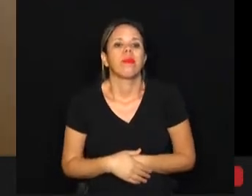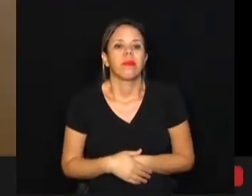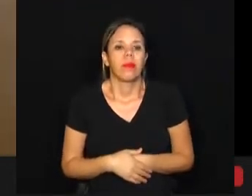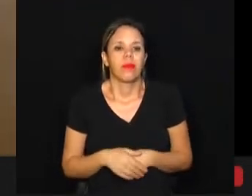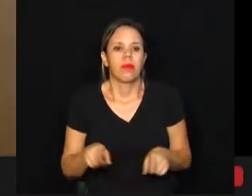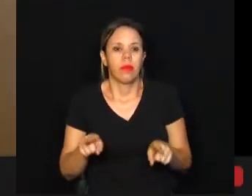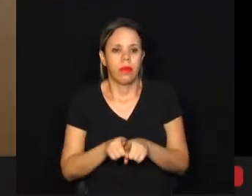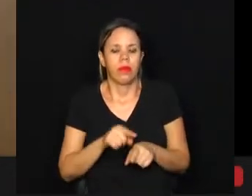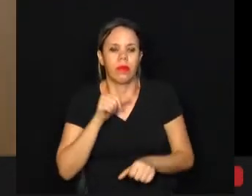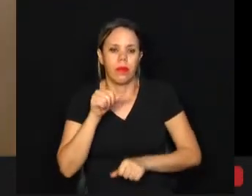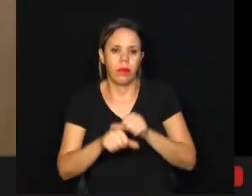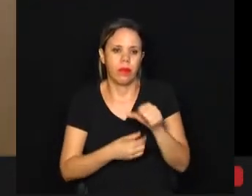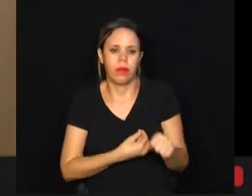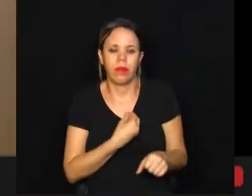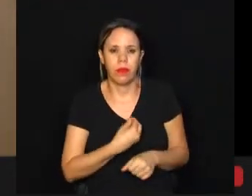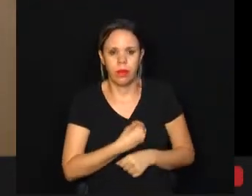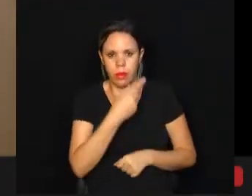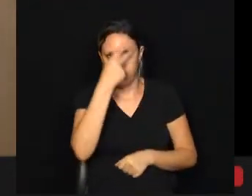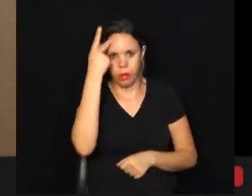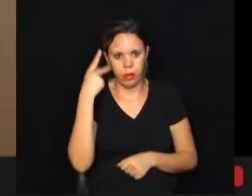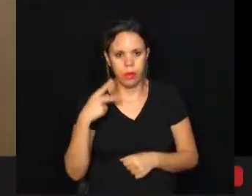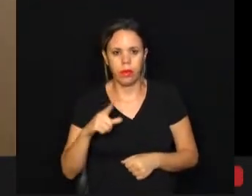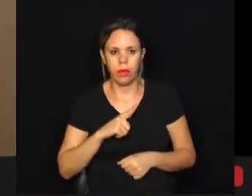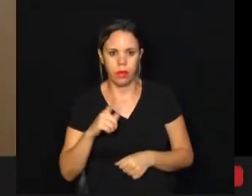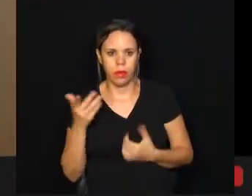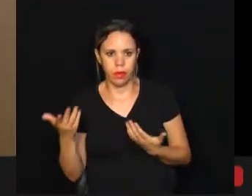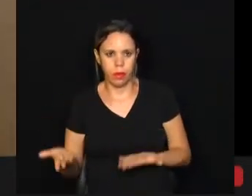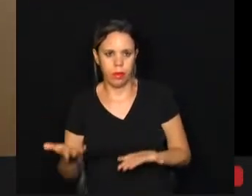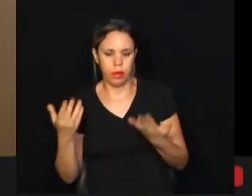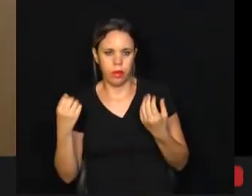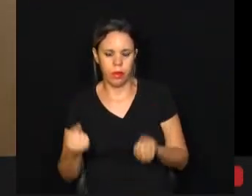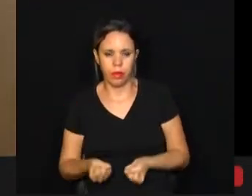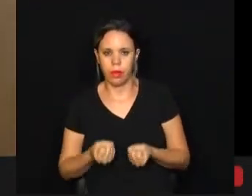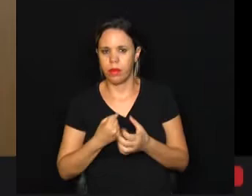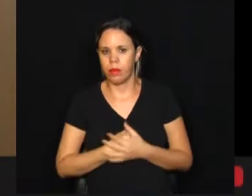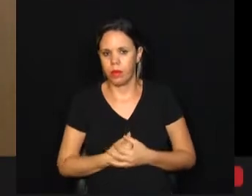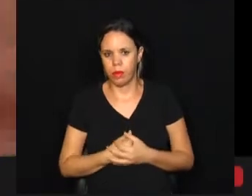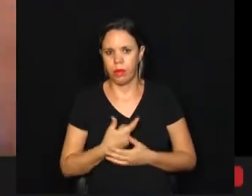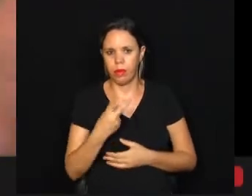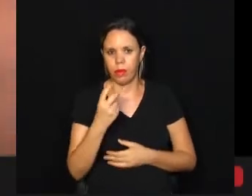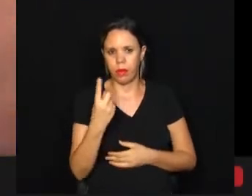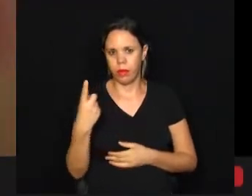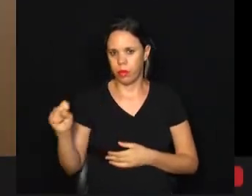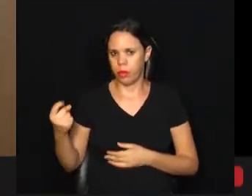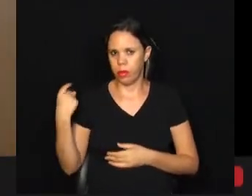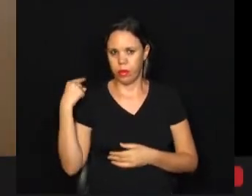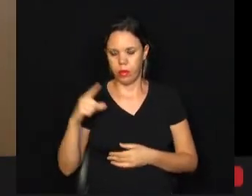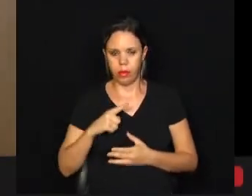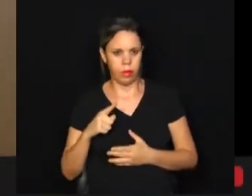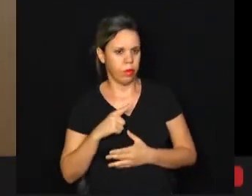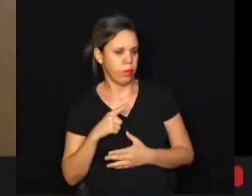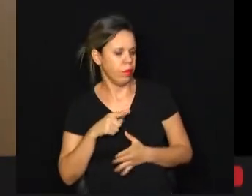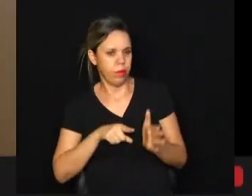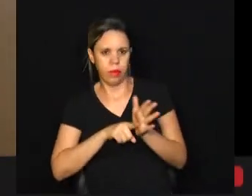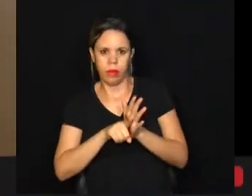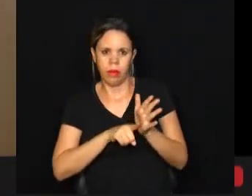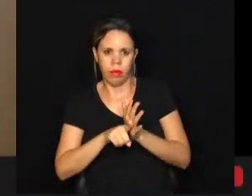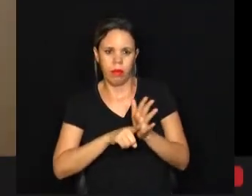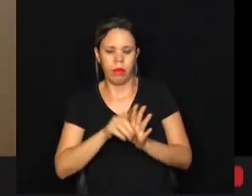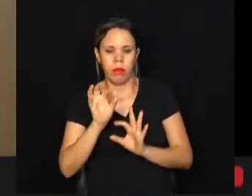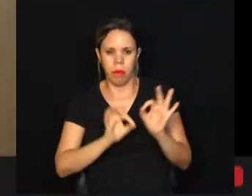na vida das pessoas. Então, houve aqui o reconhecimento, né, em 2018, uma vez que no levantamento do